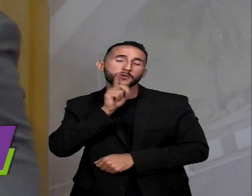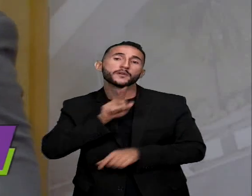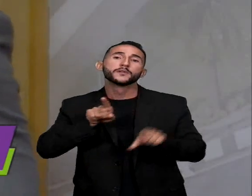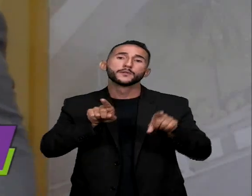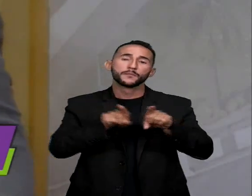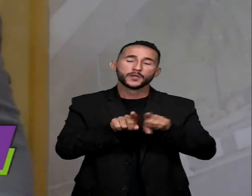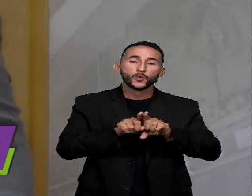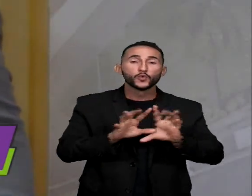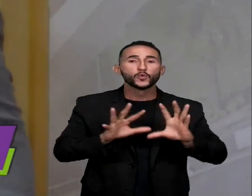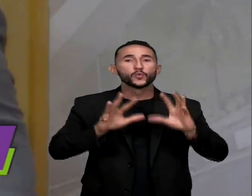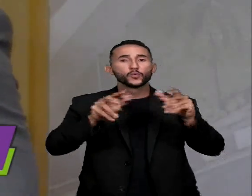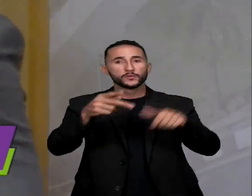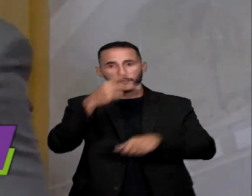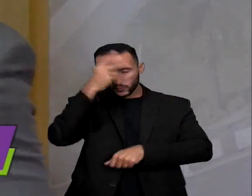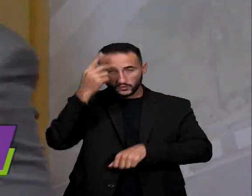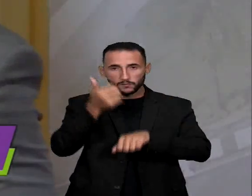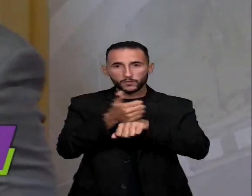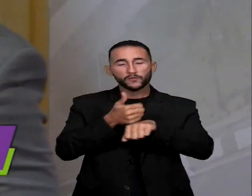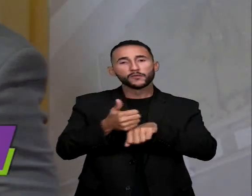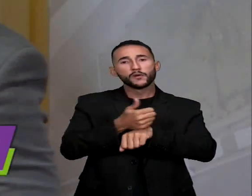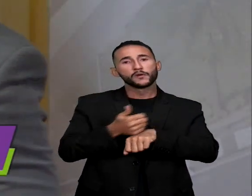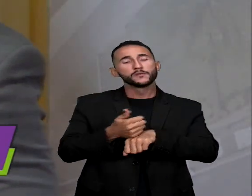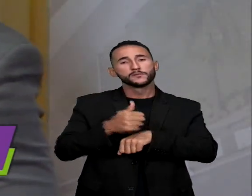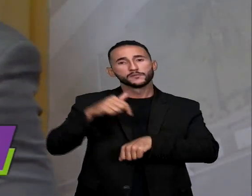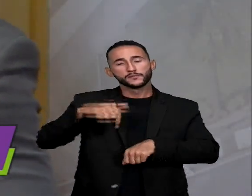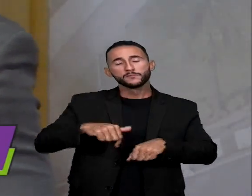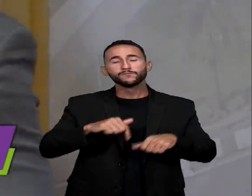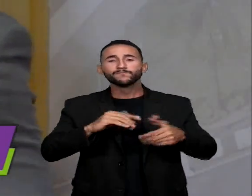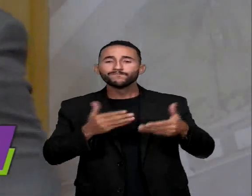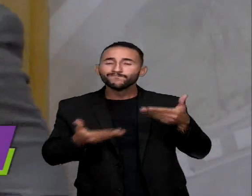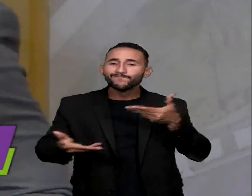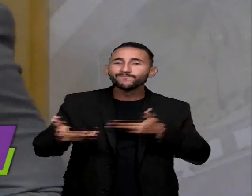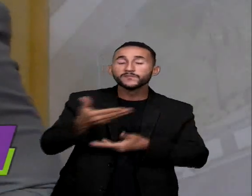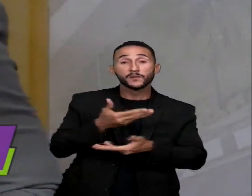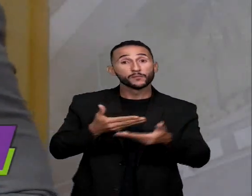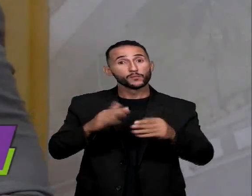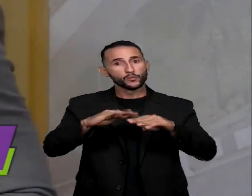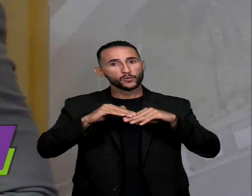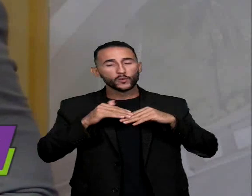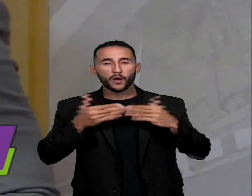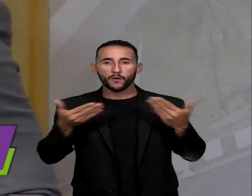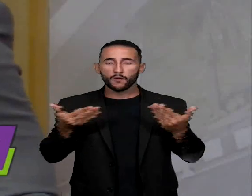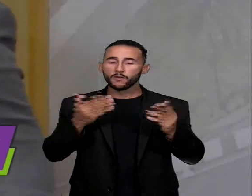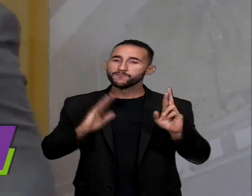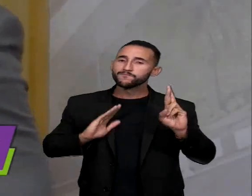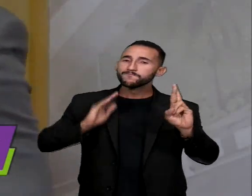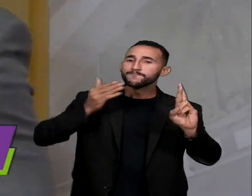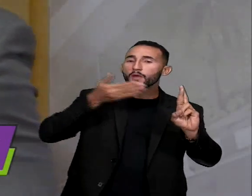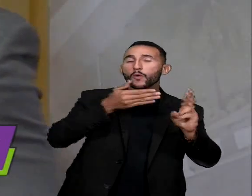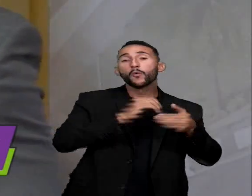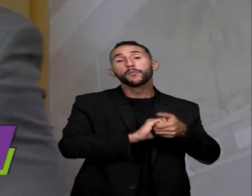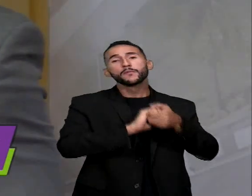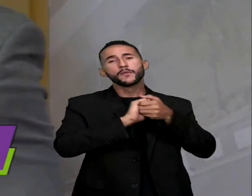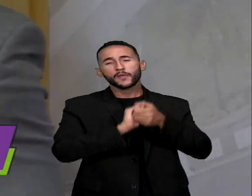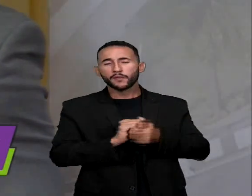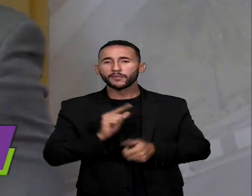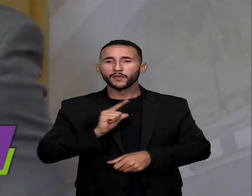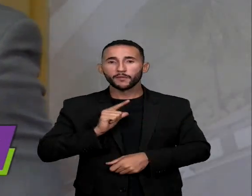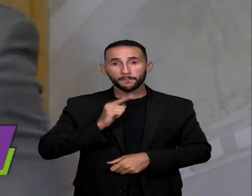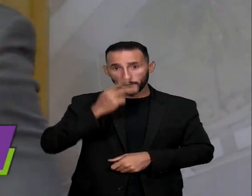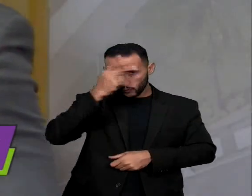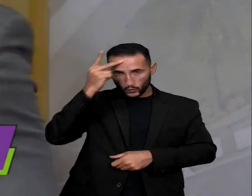casa aqui que eu quero de maneira muito respeitosa cumprimentar tem pessoas